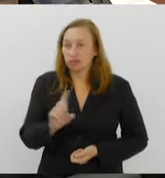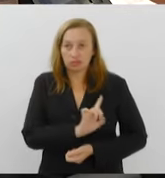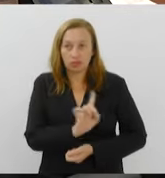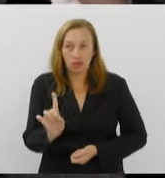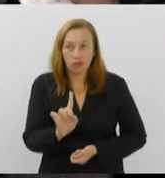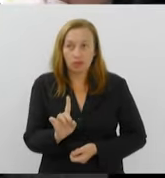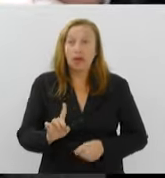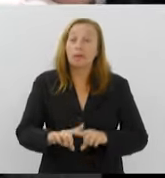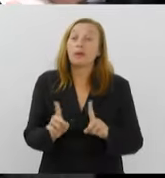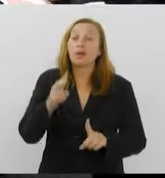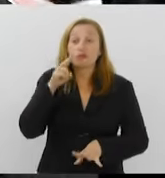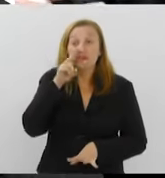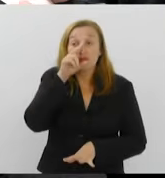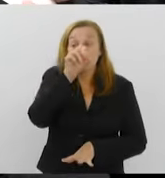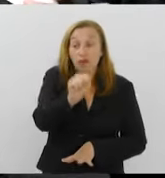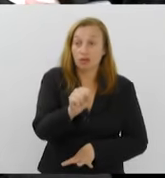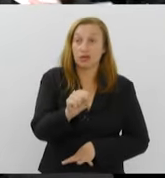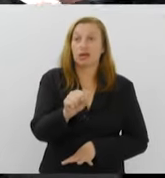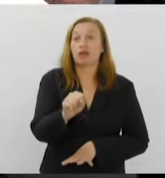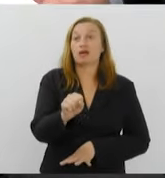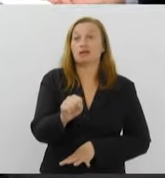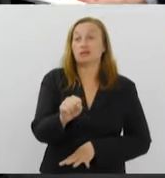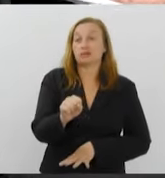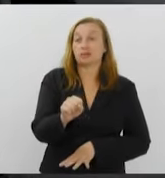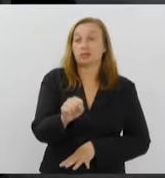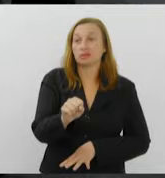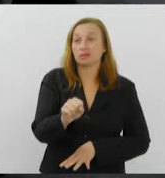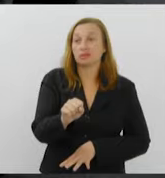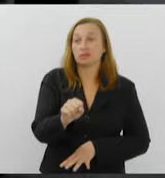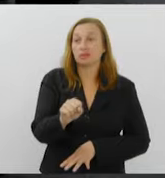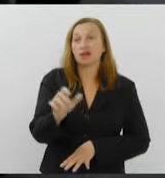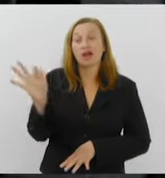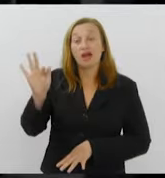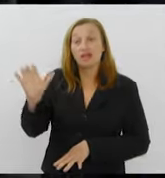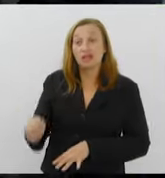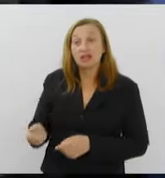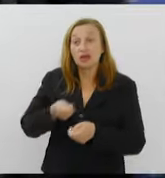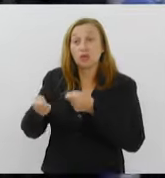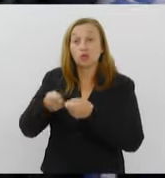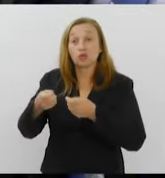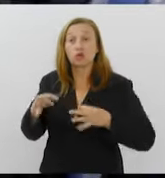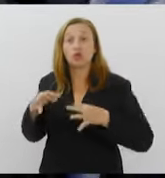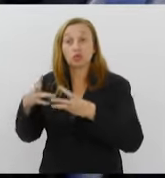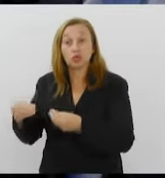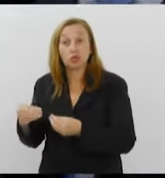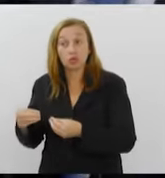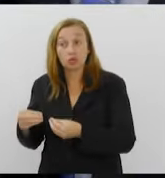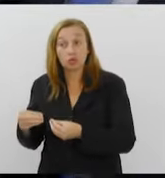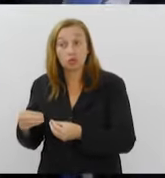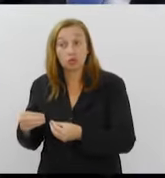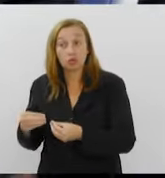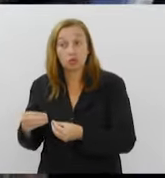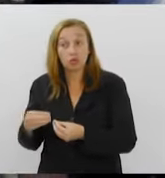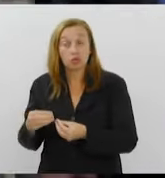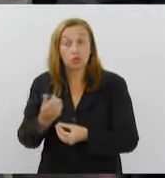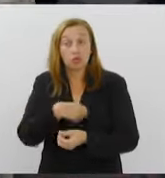isto fortalece que a Fazenda controle todos os benefícios fiscais. Esse sistema